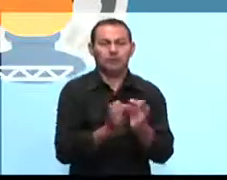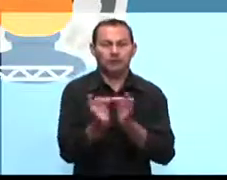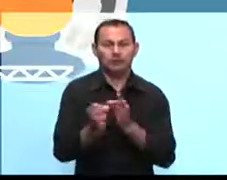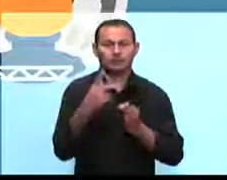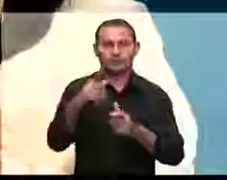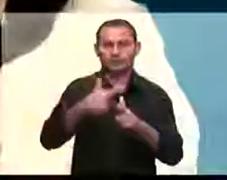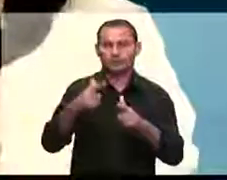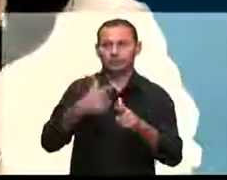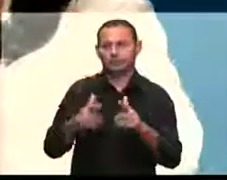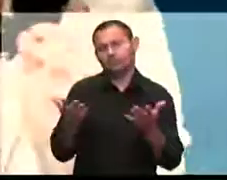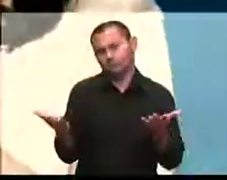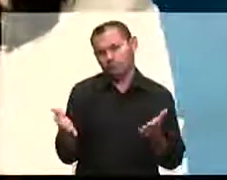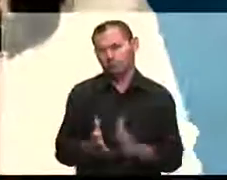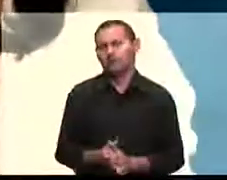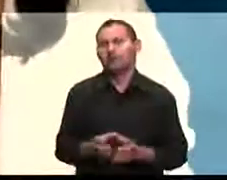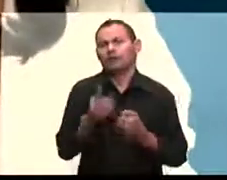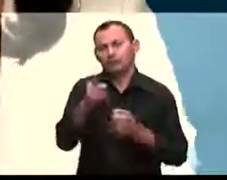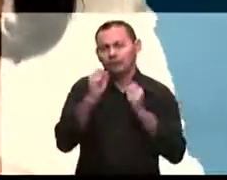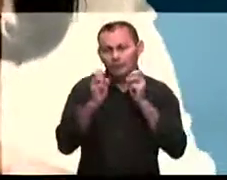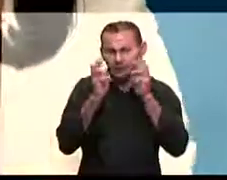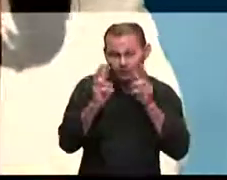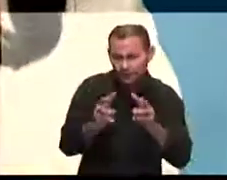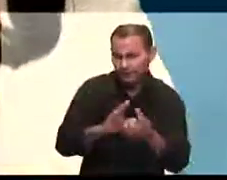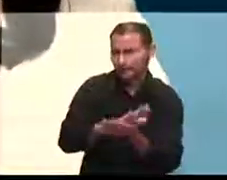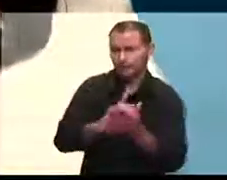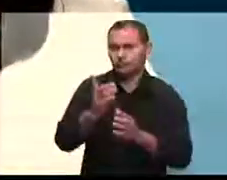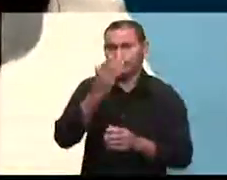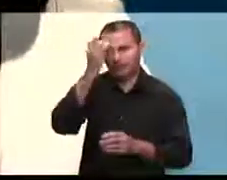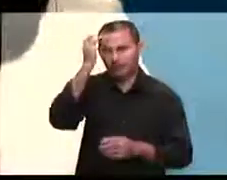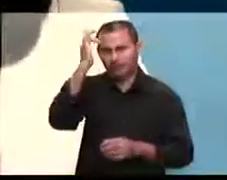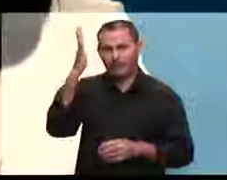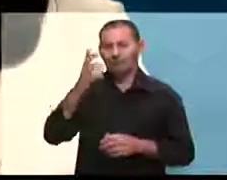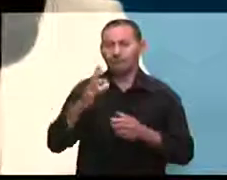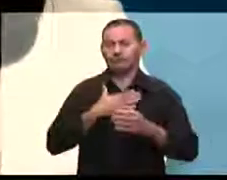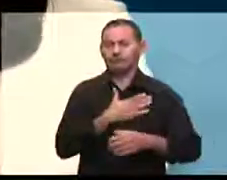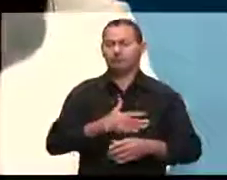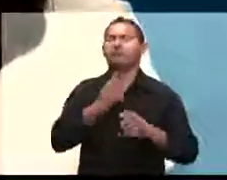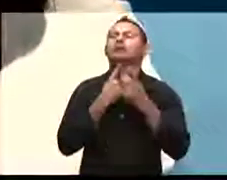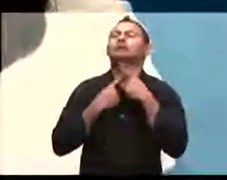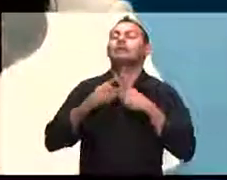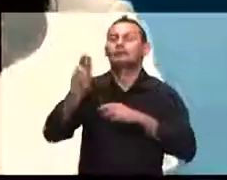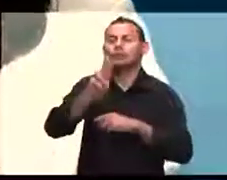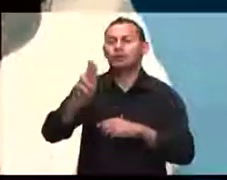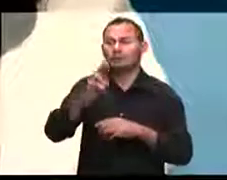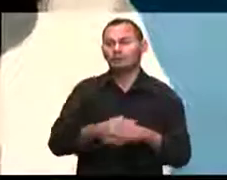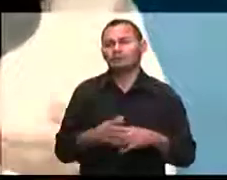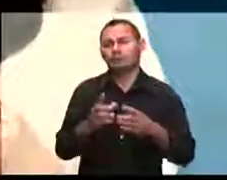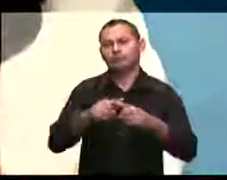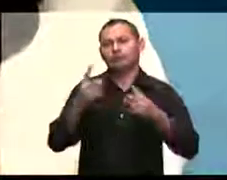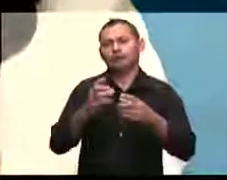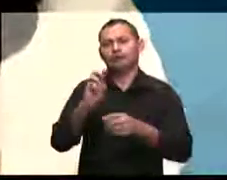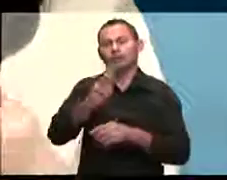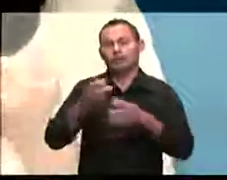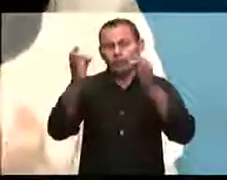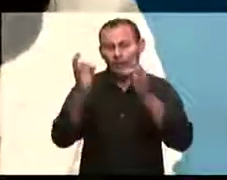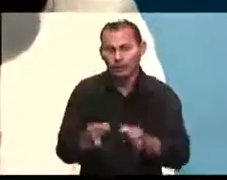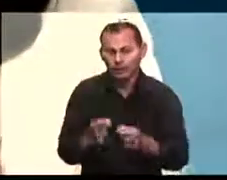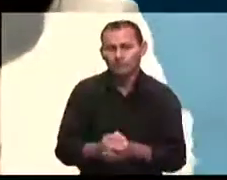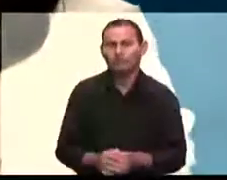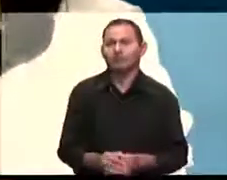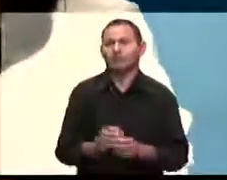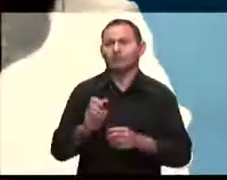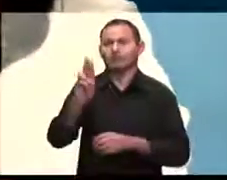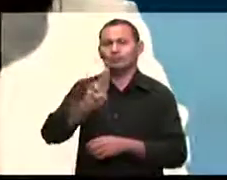o seu problema. Bom, como você pode ver, não é fácil satisfazer os desejos dos consumidores, mas com o uso correto e